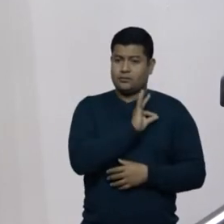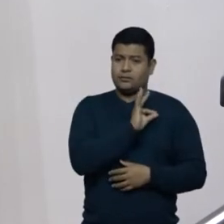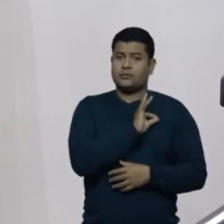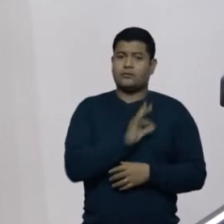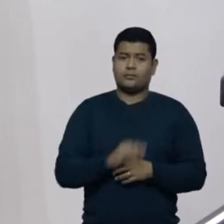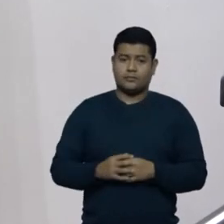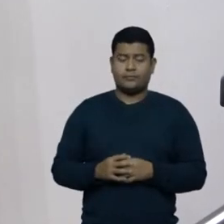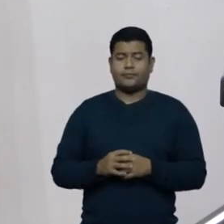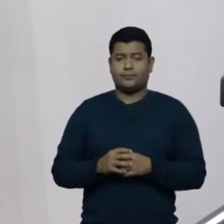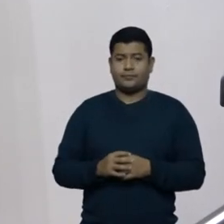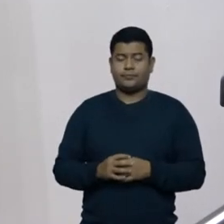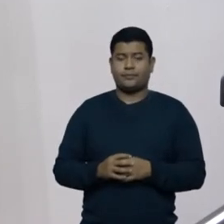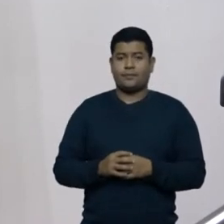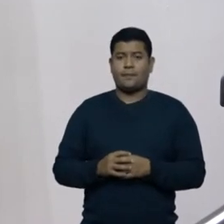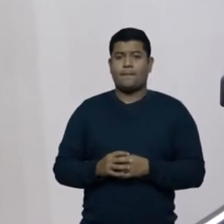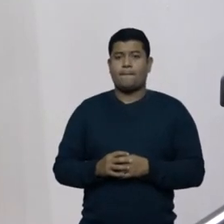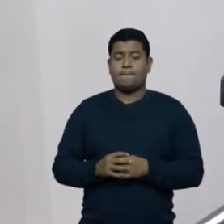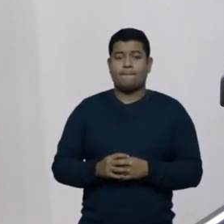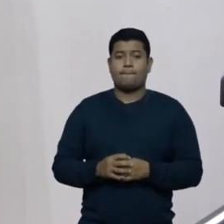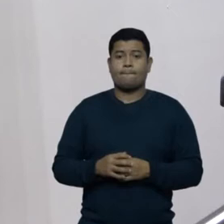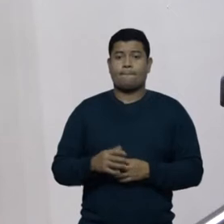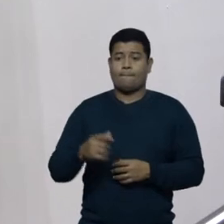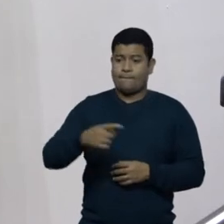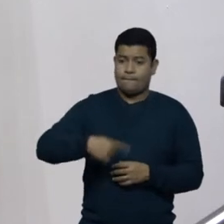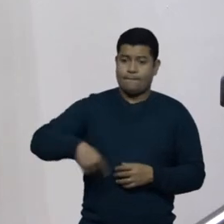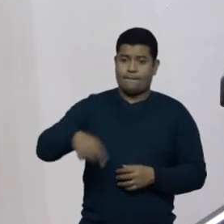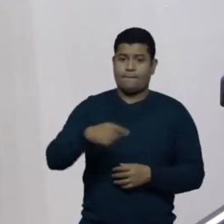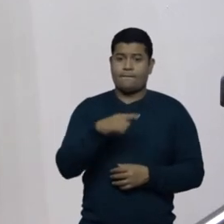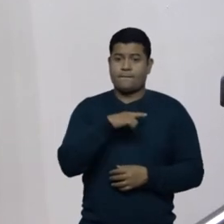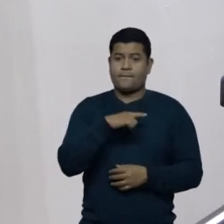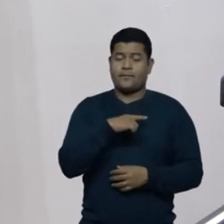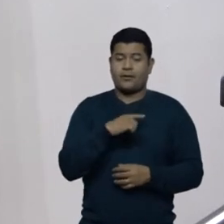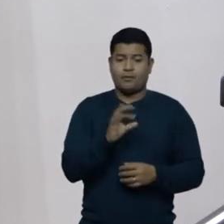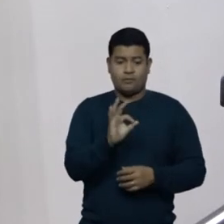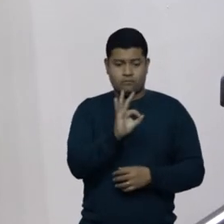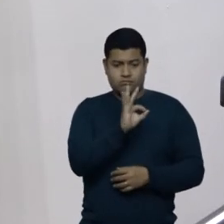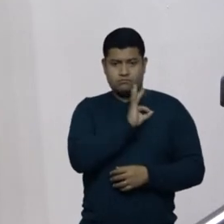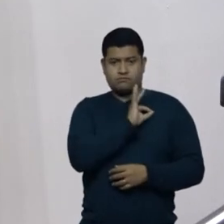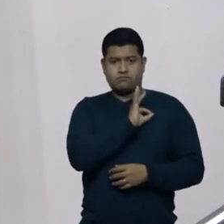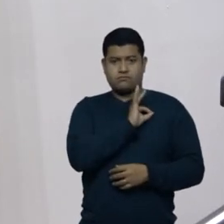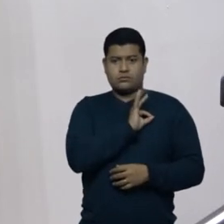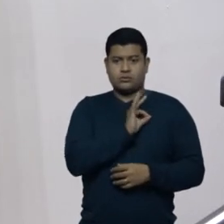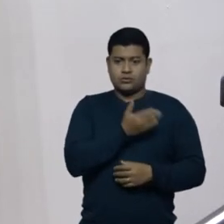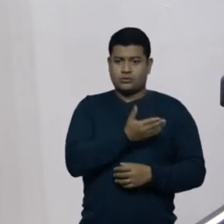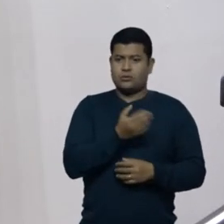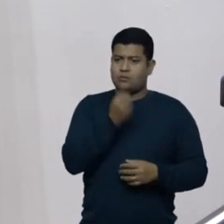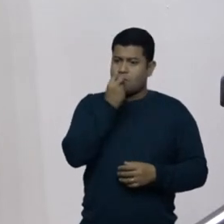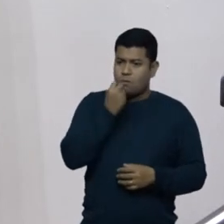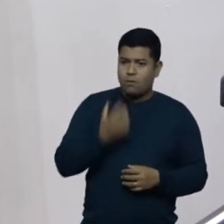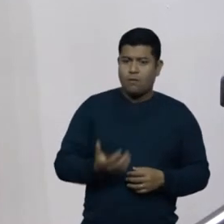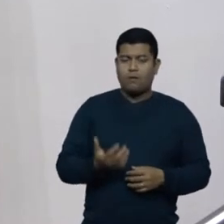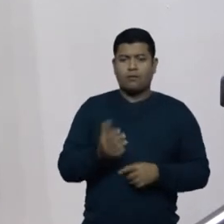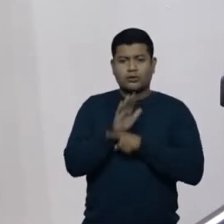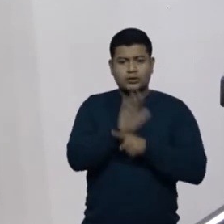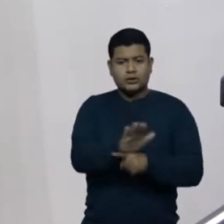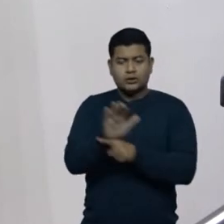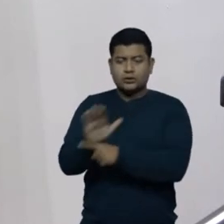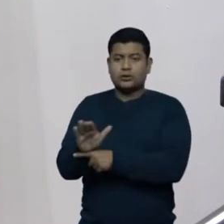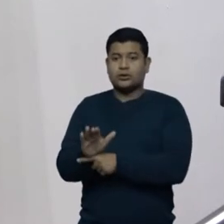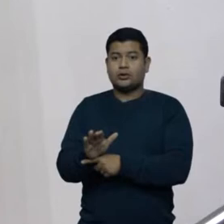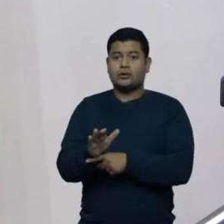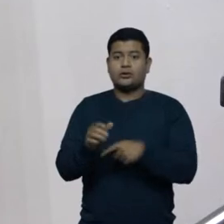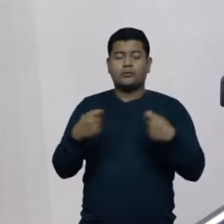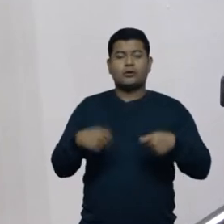polícia. E, para nós termos uma polícia determinada, nós temos que